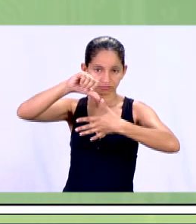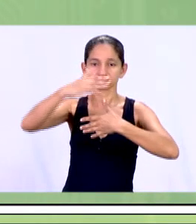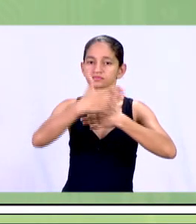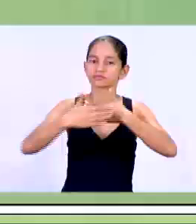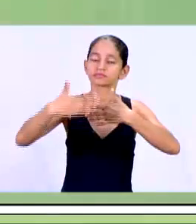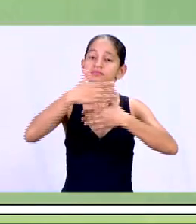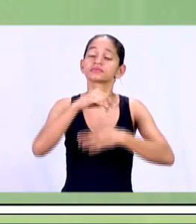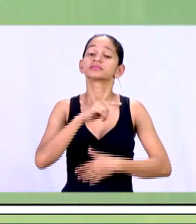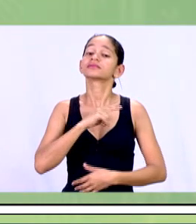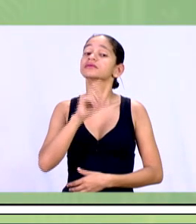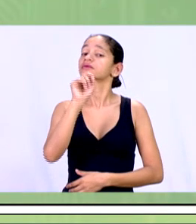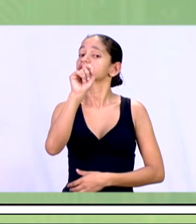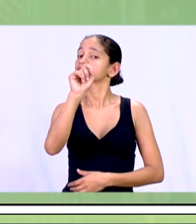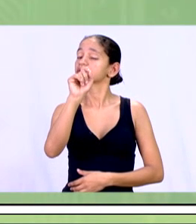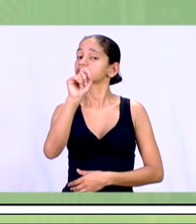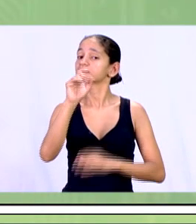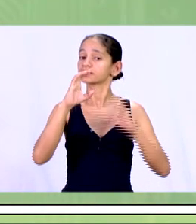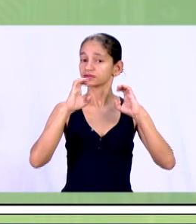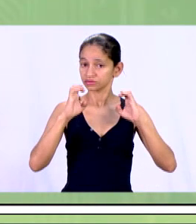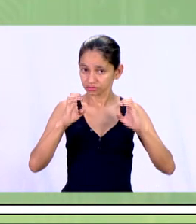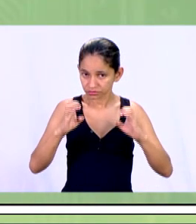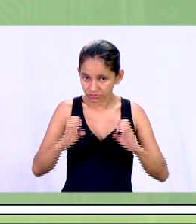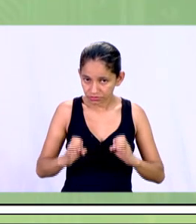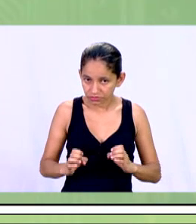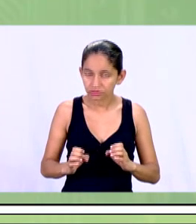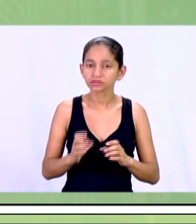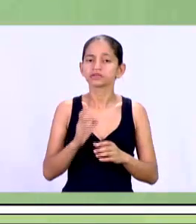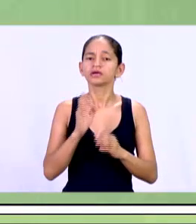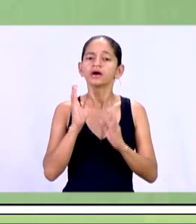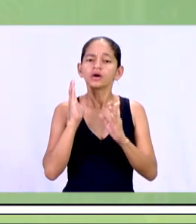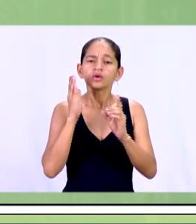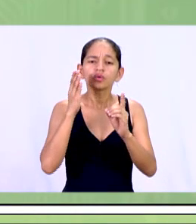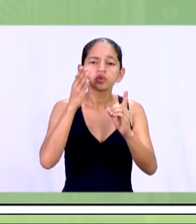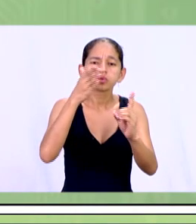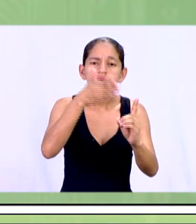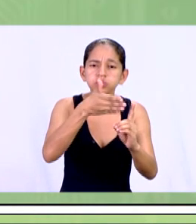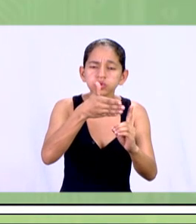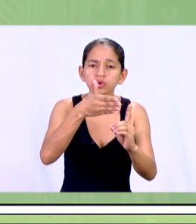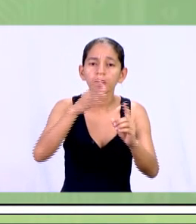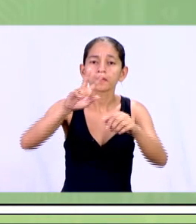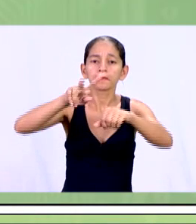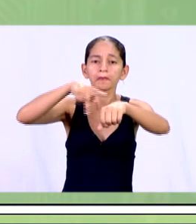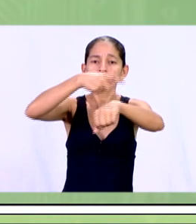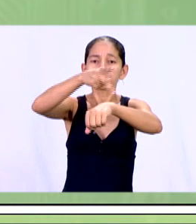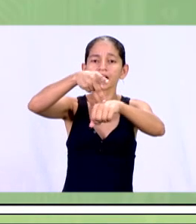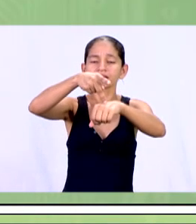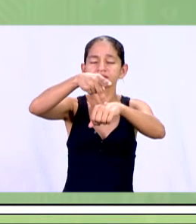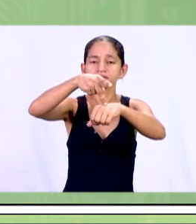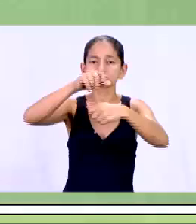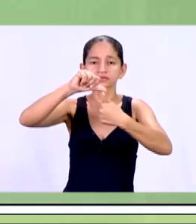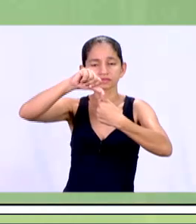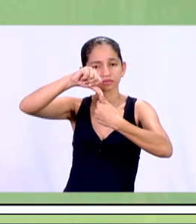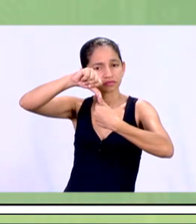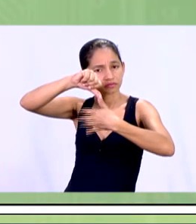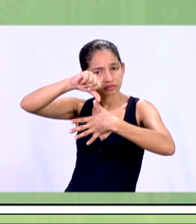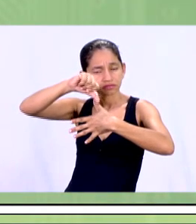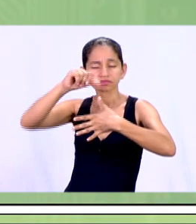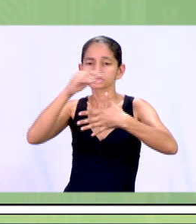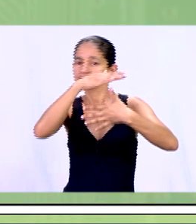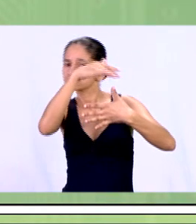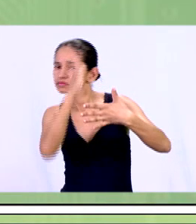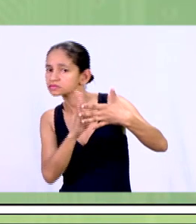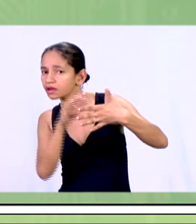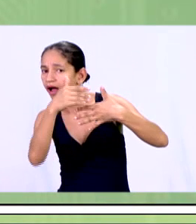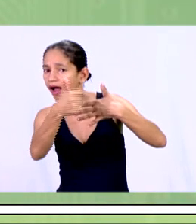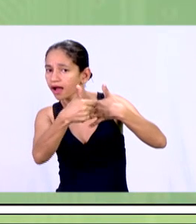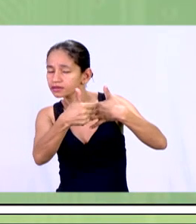né, de uma ética que ela está totalmente voltada para o nosso país, para o Brasil, né, que está aqui na